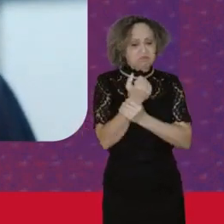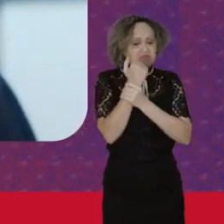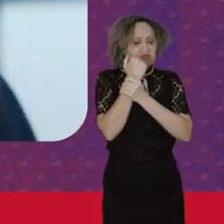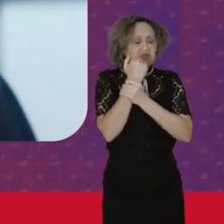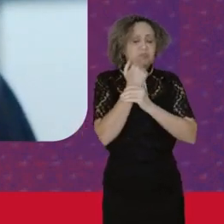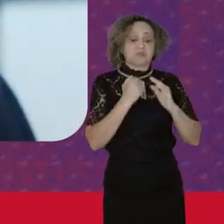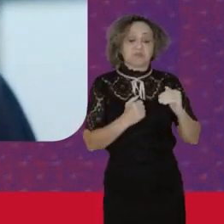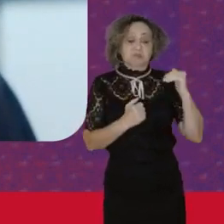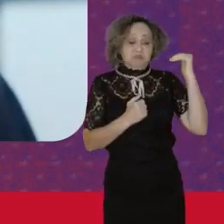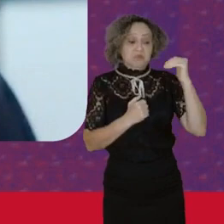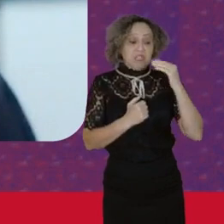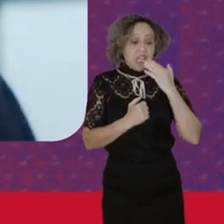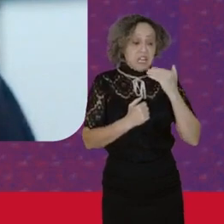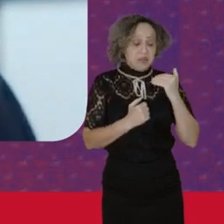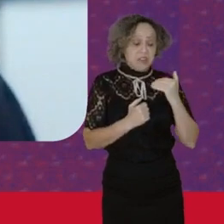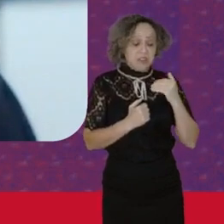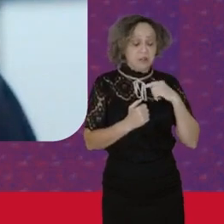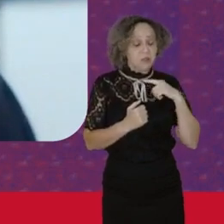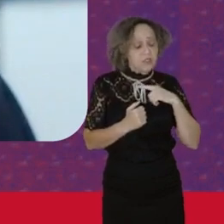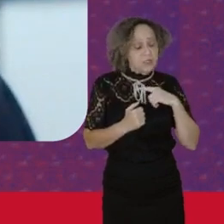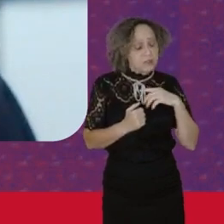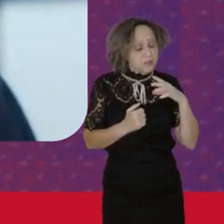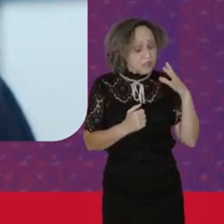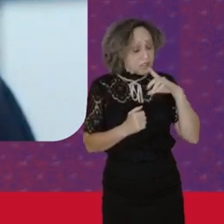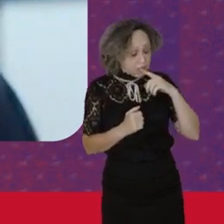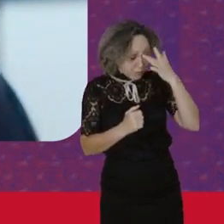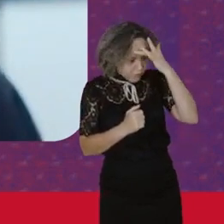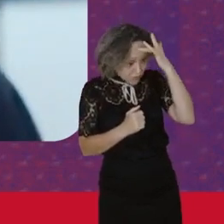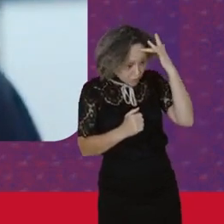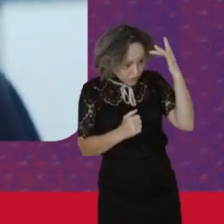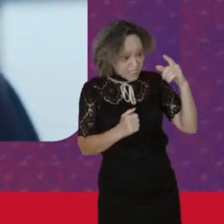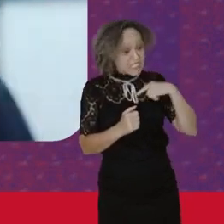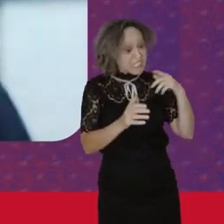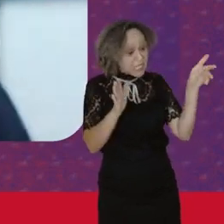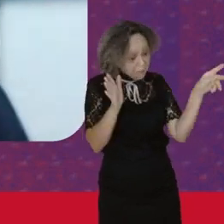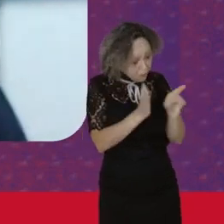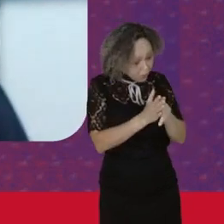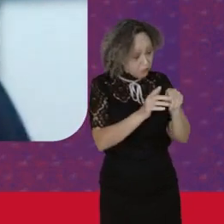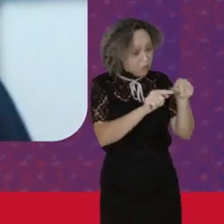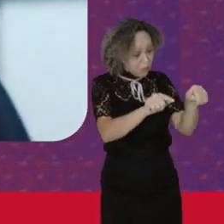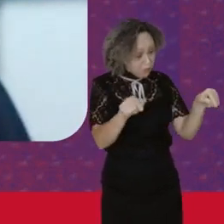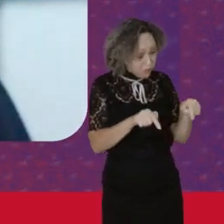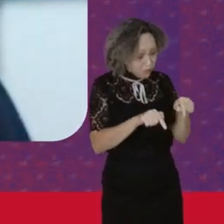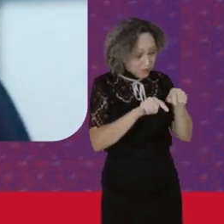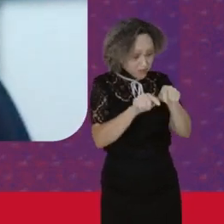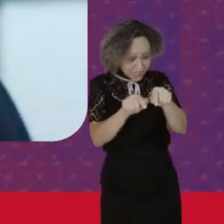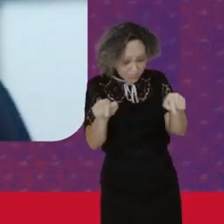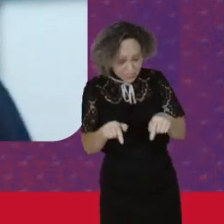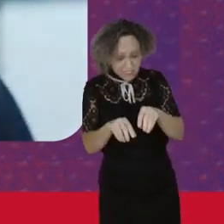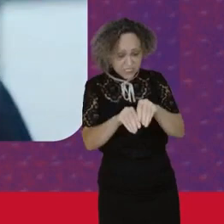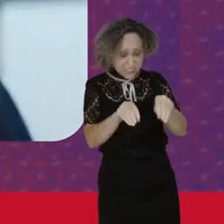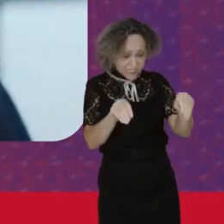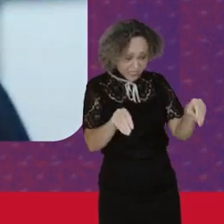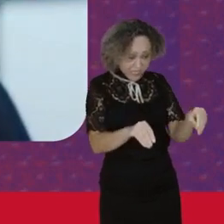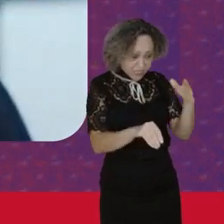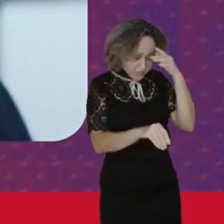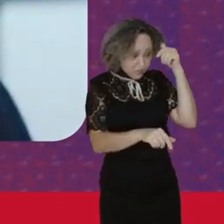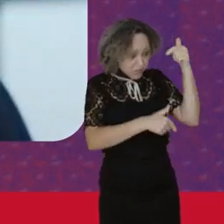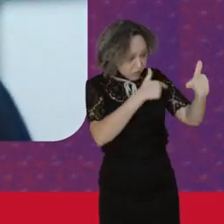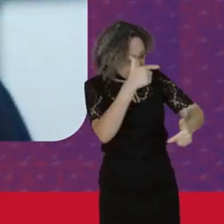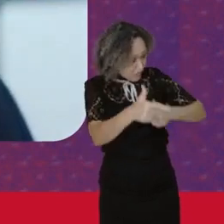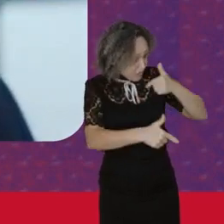tem pessoas com terra, a gente tem pessoas trabalhando naquela terra e